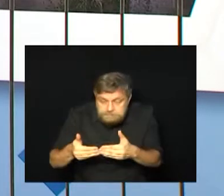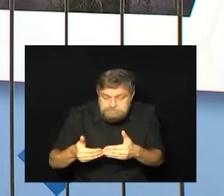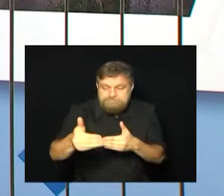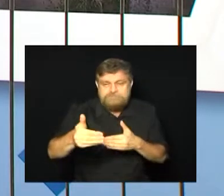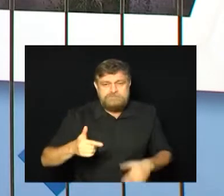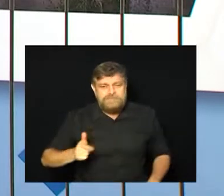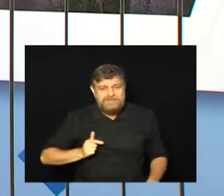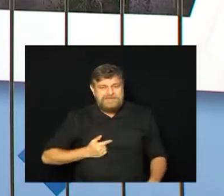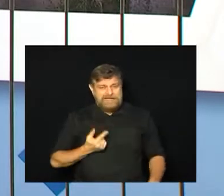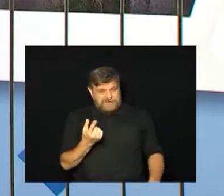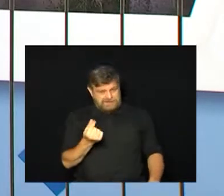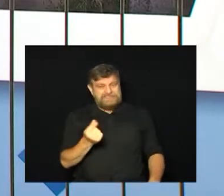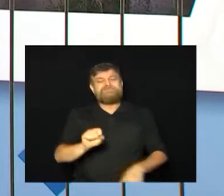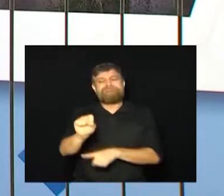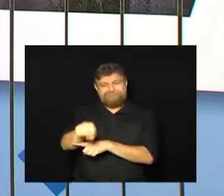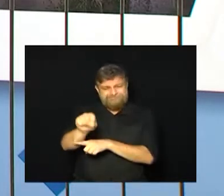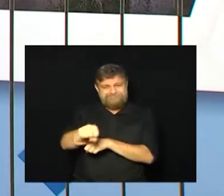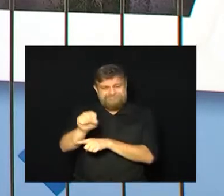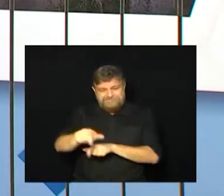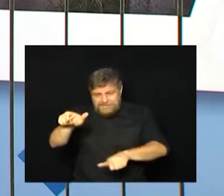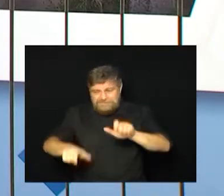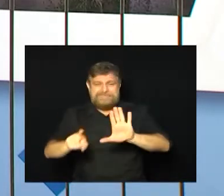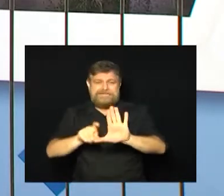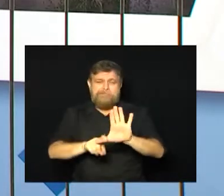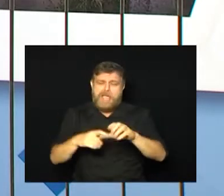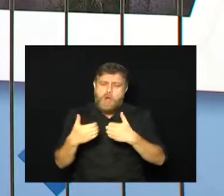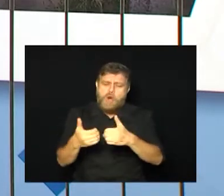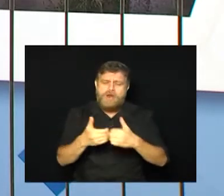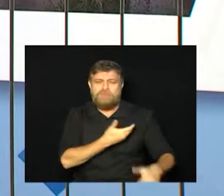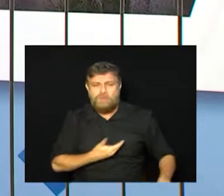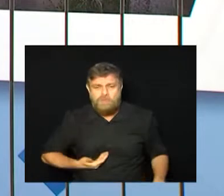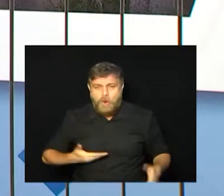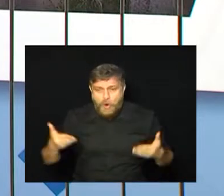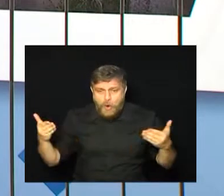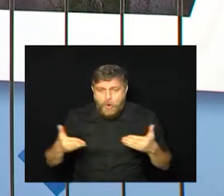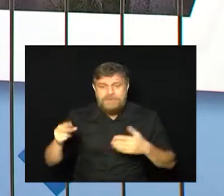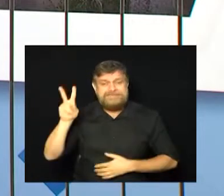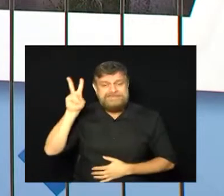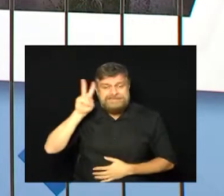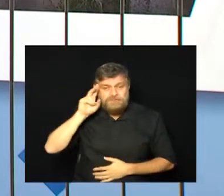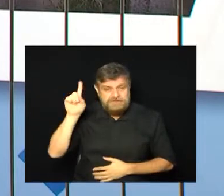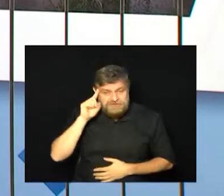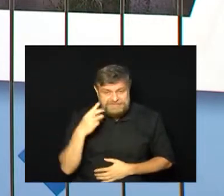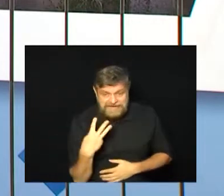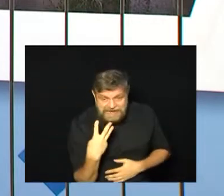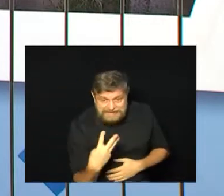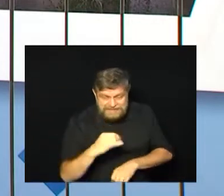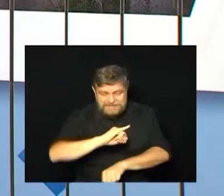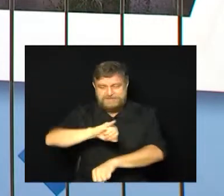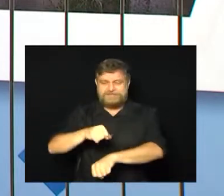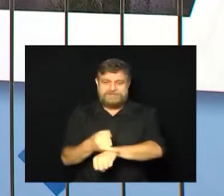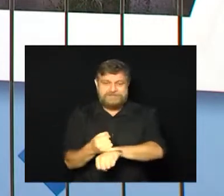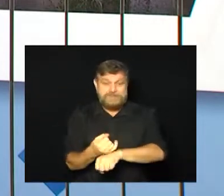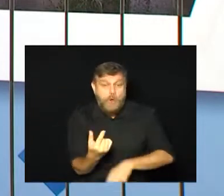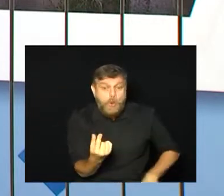só, vai mexer no bolso sim para quem anda de ônibus. A partir de hoje, segunda-feira, dia 3 de janeiro, a